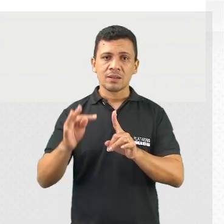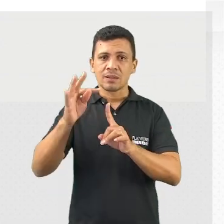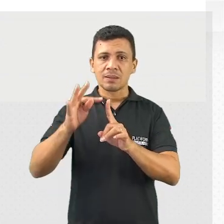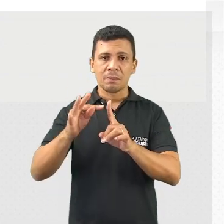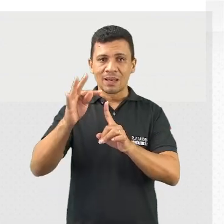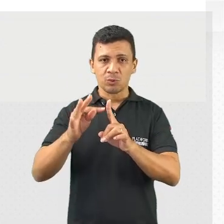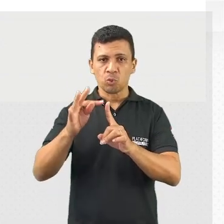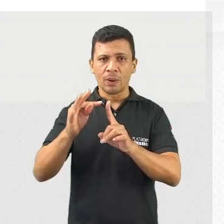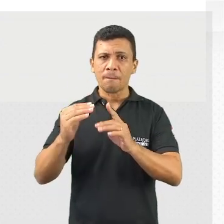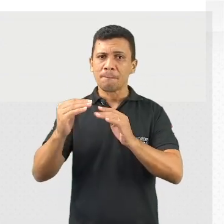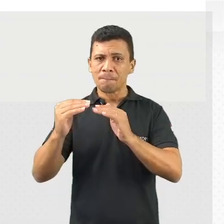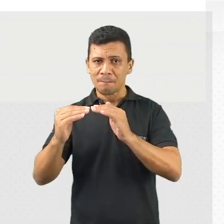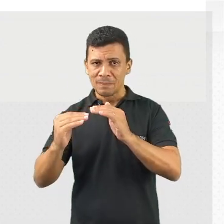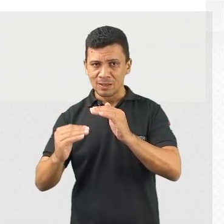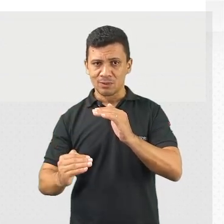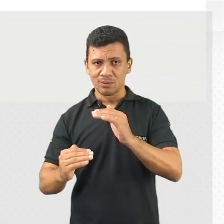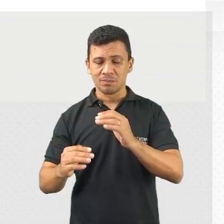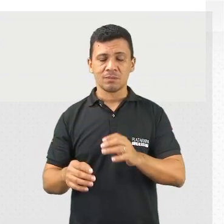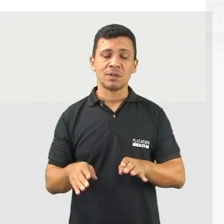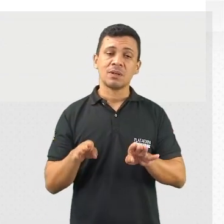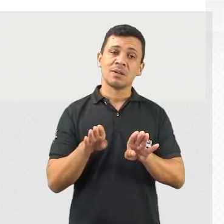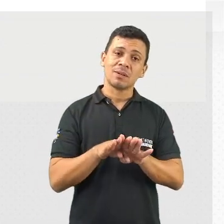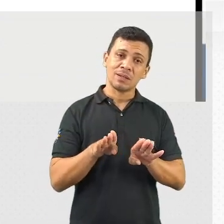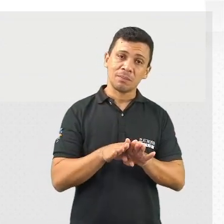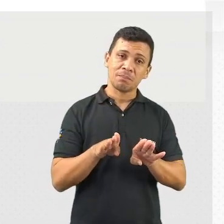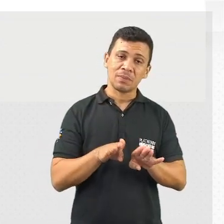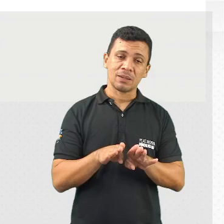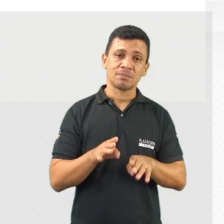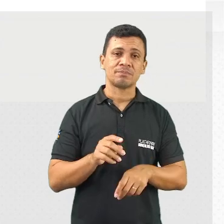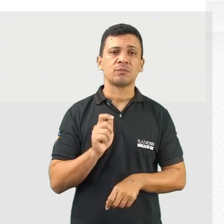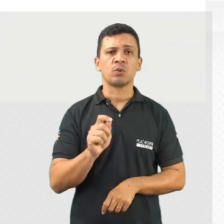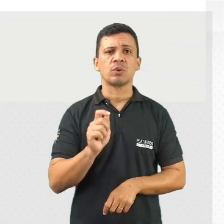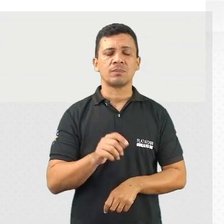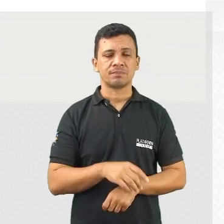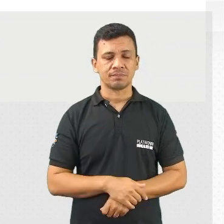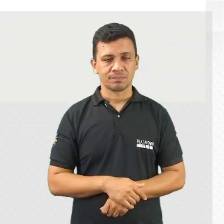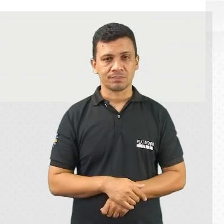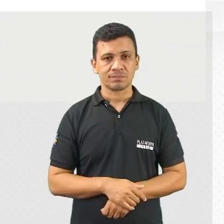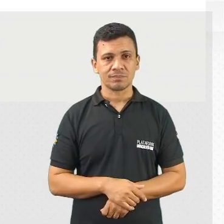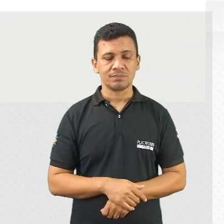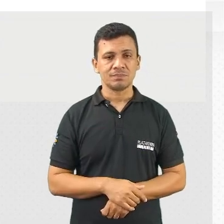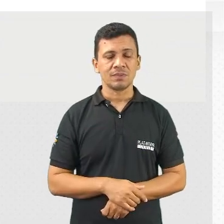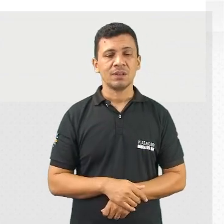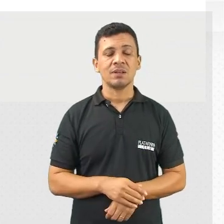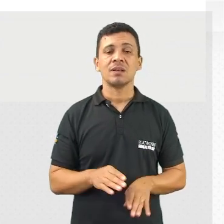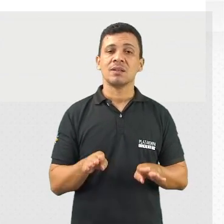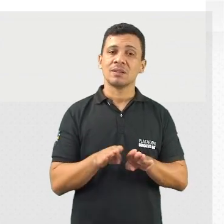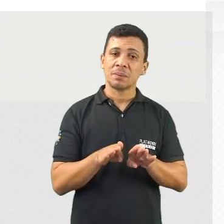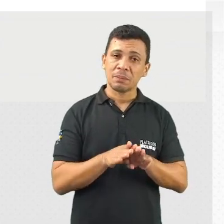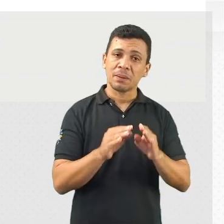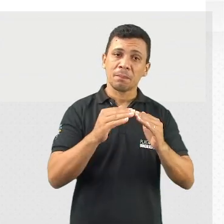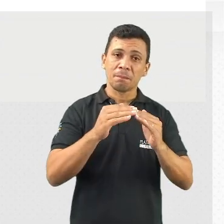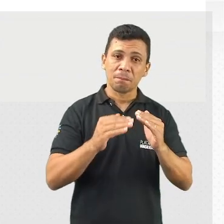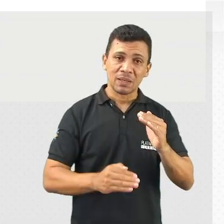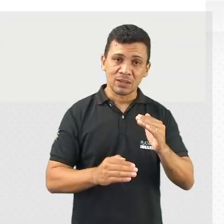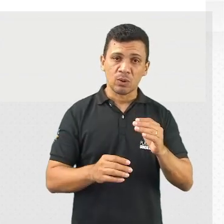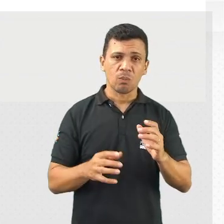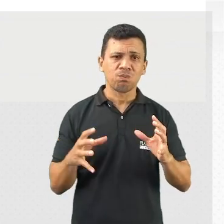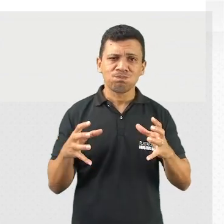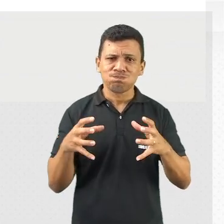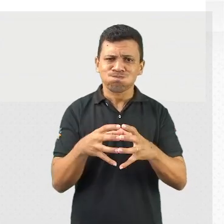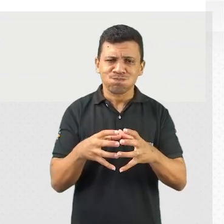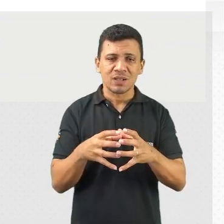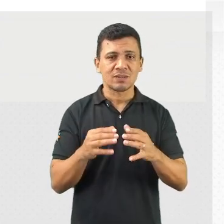temperatura. E, consequentemente, também, deixa eu minimizar, também menor será a